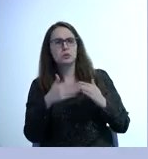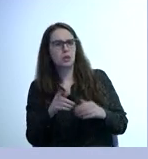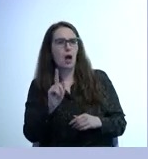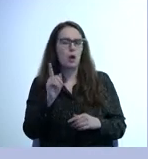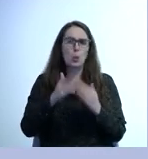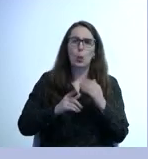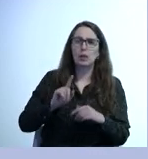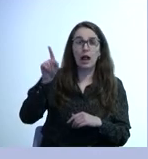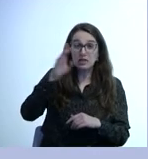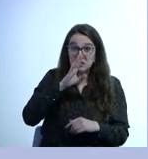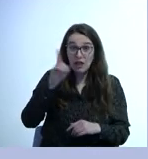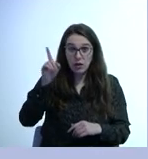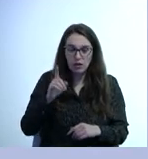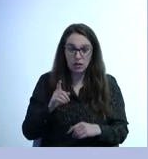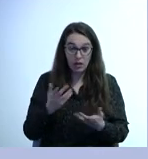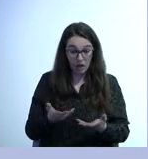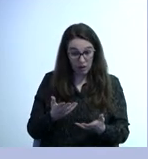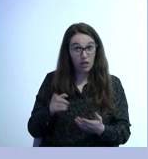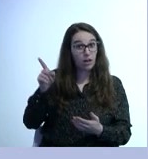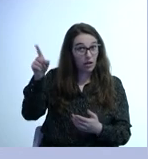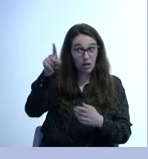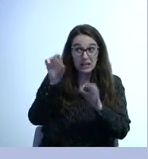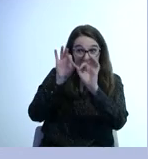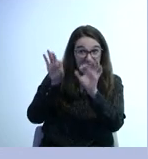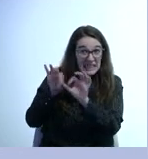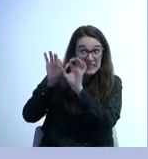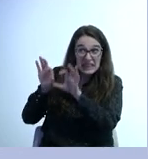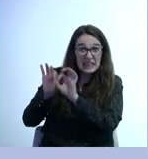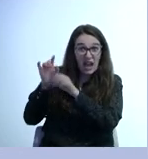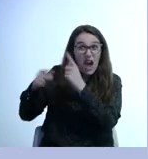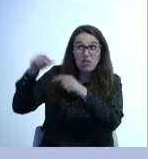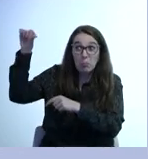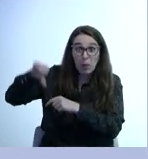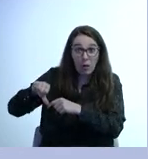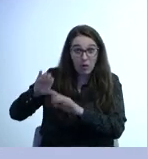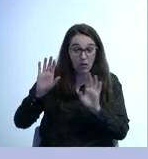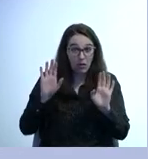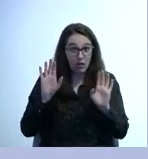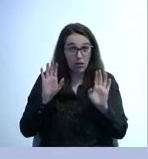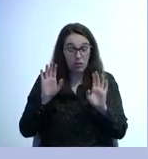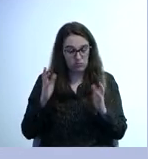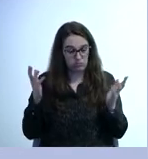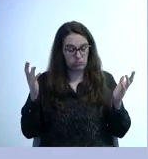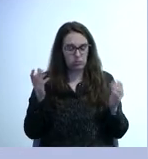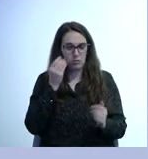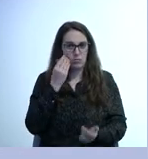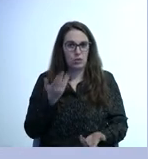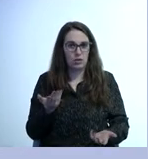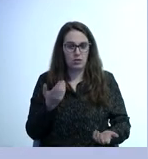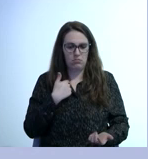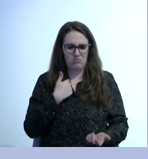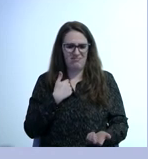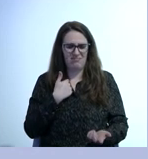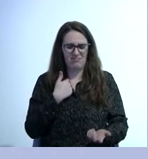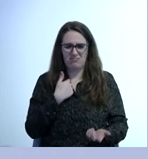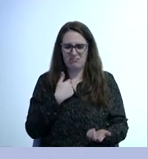acontecia. Mas agora acontece, e muitas vezes pior. Quer dizer, estamos sujeitos